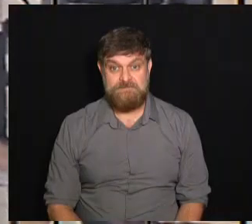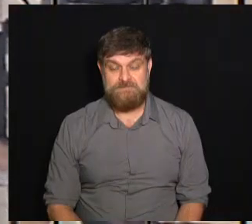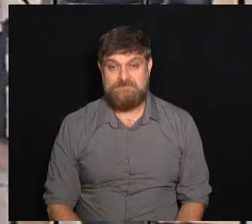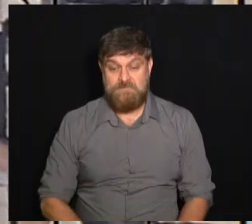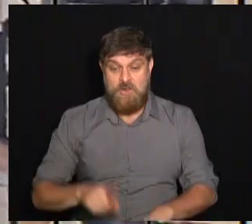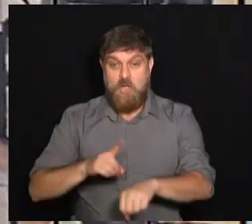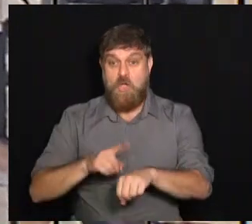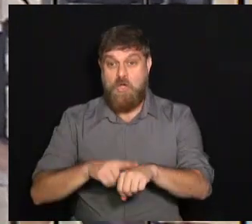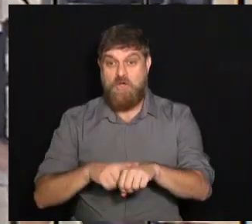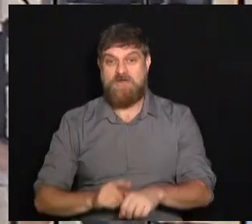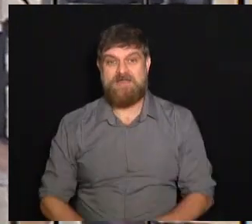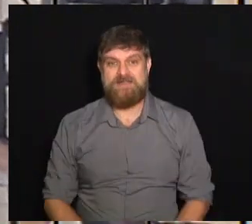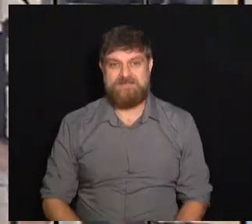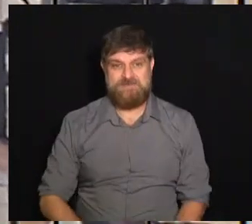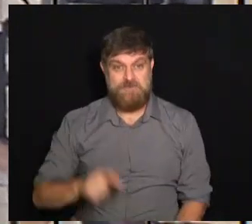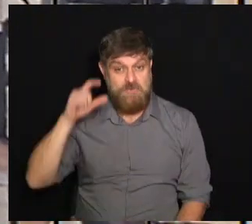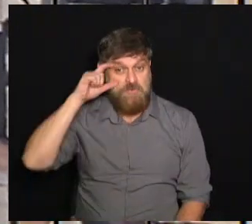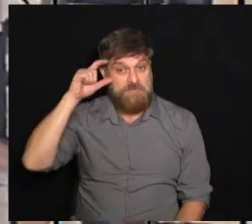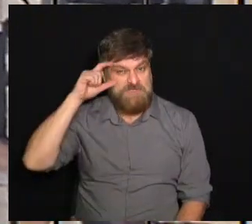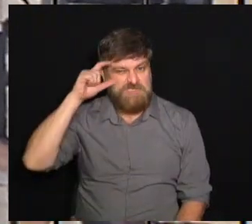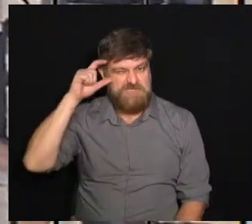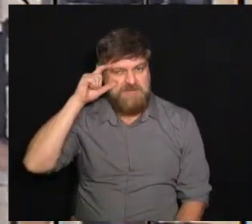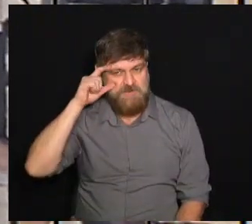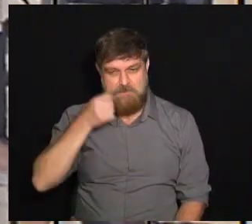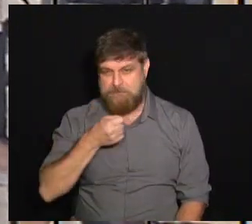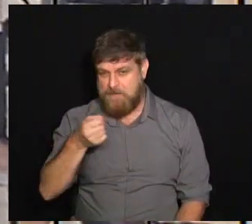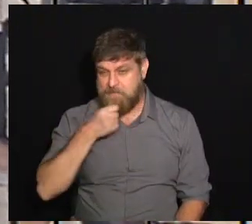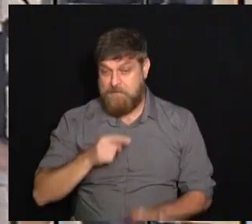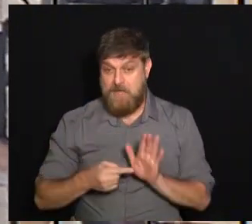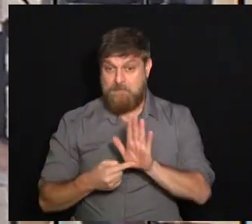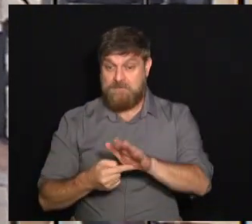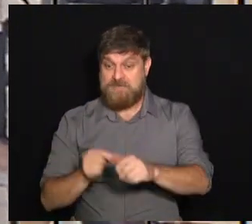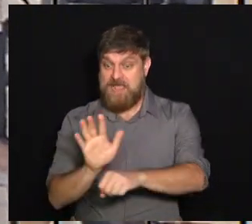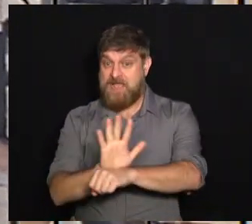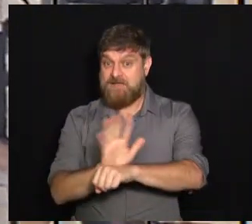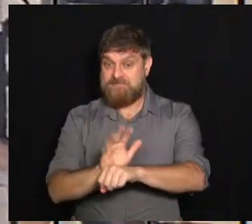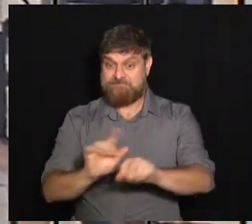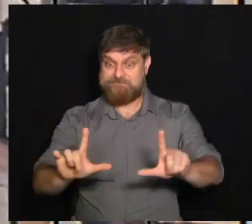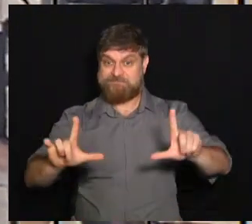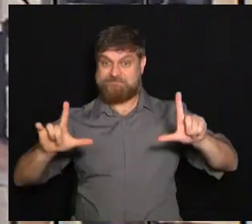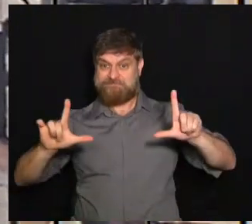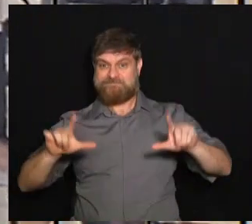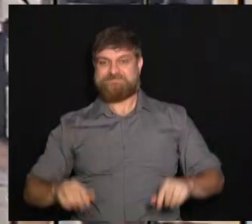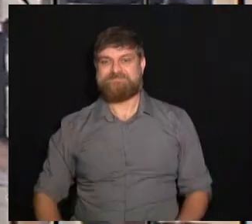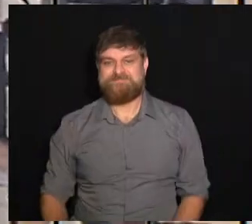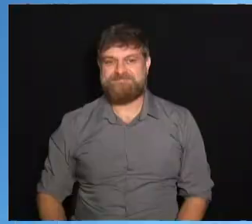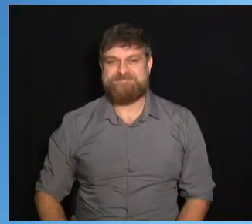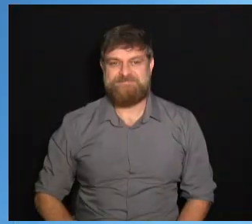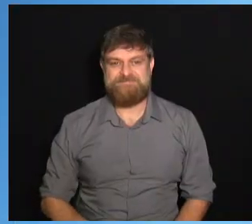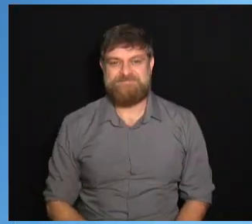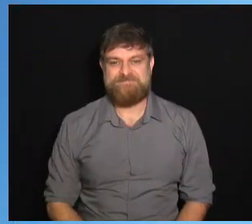Hora do repórter Michel Amorim trazer as estreias da telona na agenda de cinema.